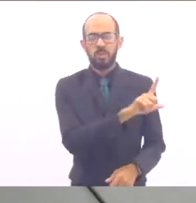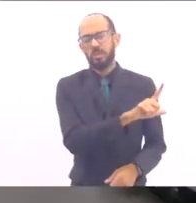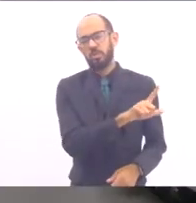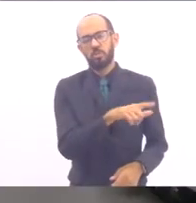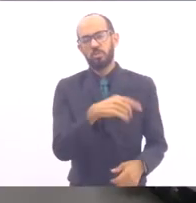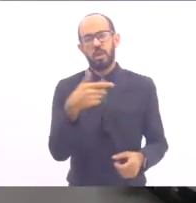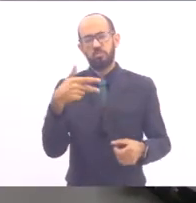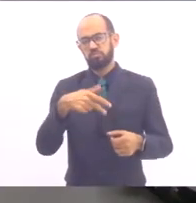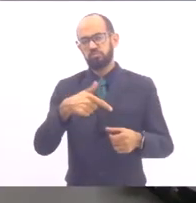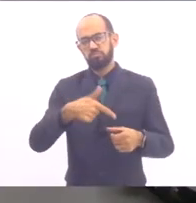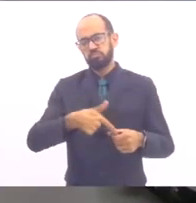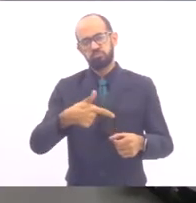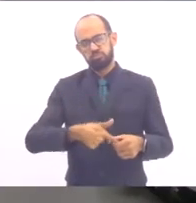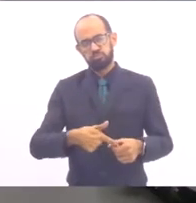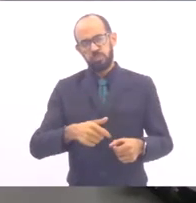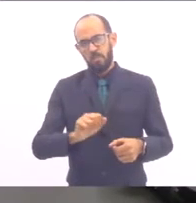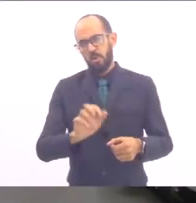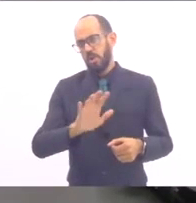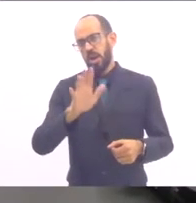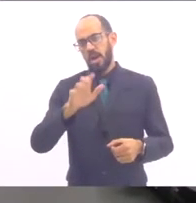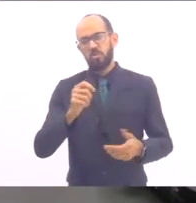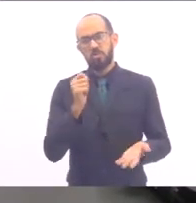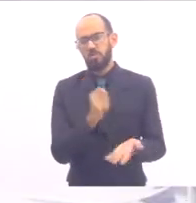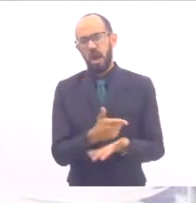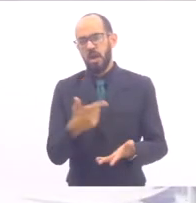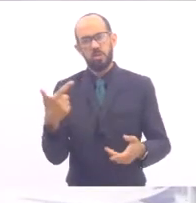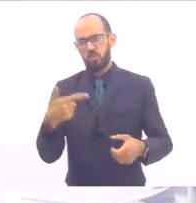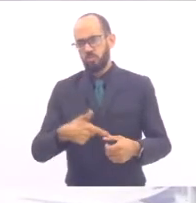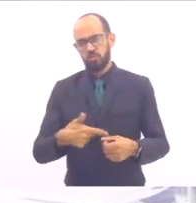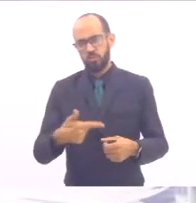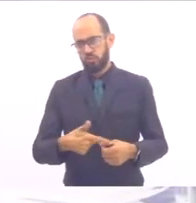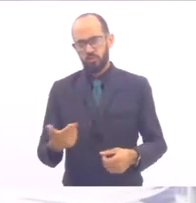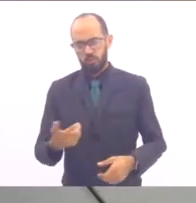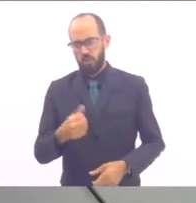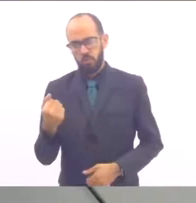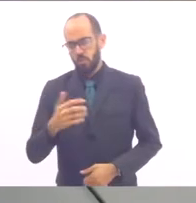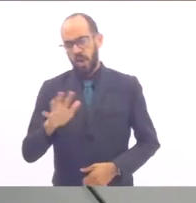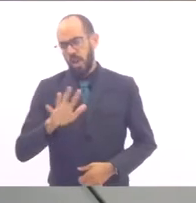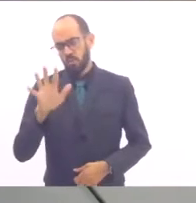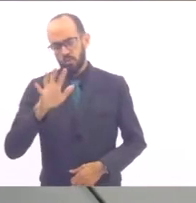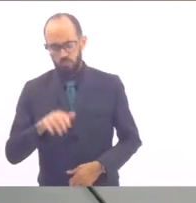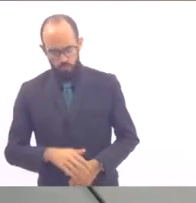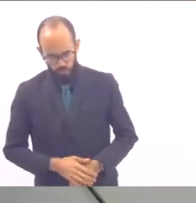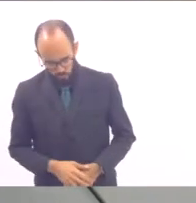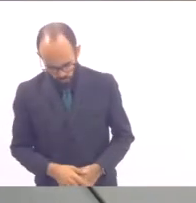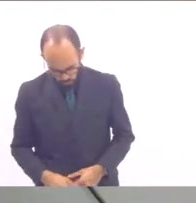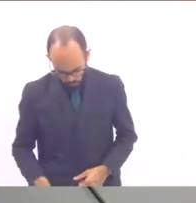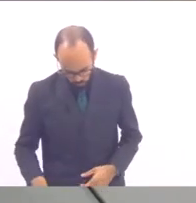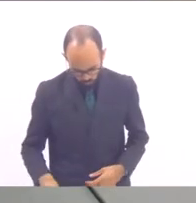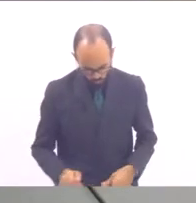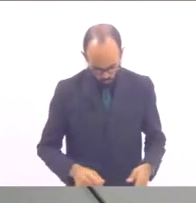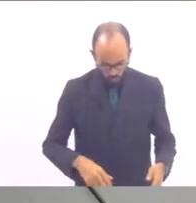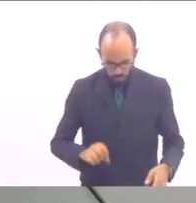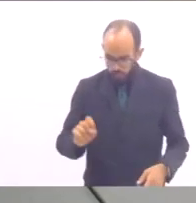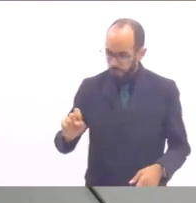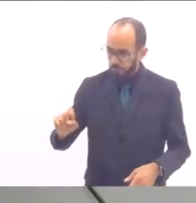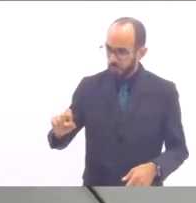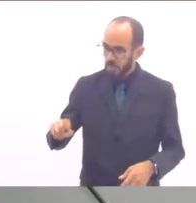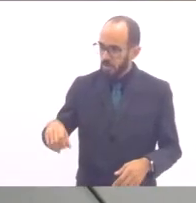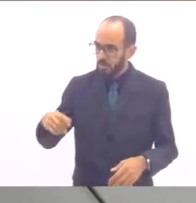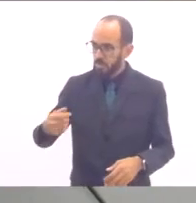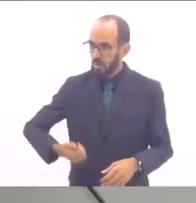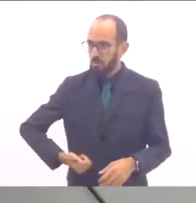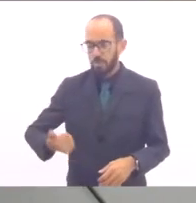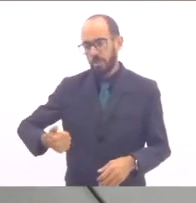combustível. Não paga o combustível. Então fica ainda mais o combustível, como é que está agora? Fica inviável. Isso é uma das questões que a gente gostaria de